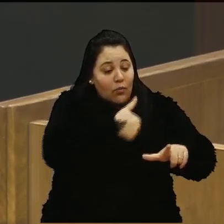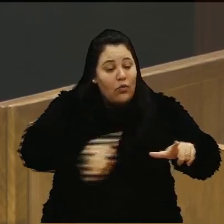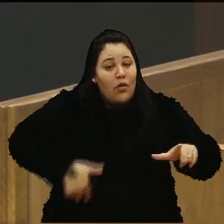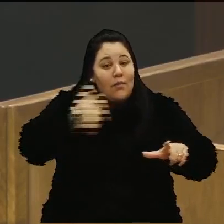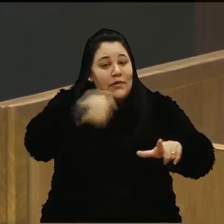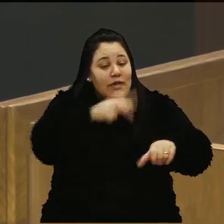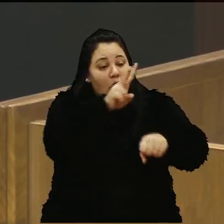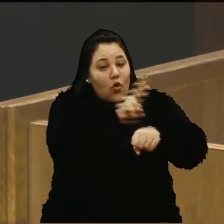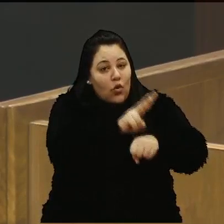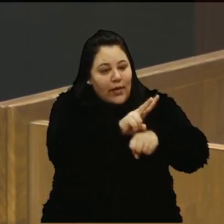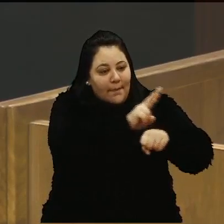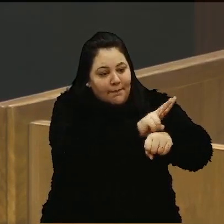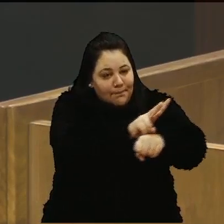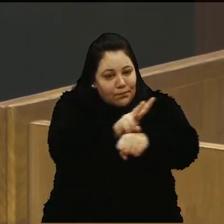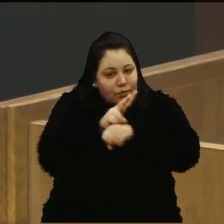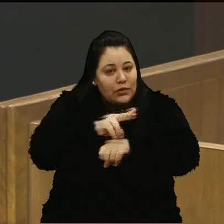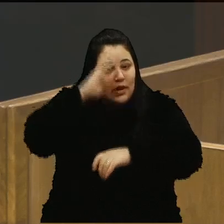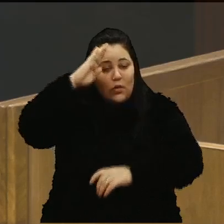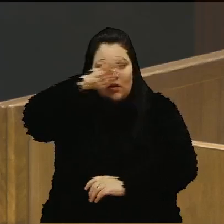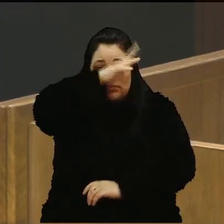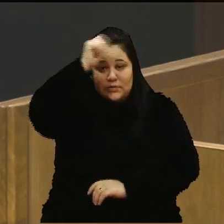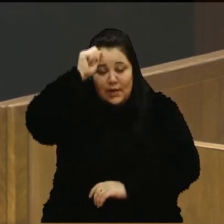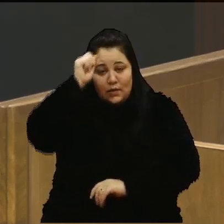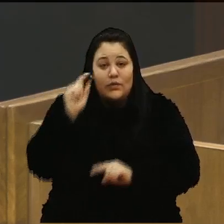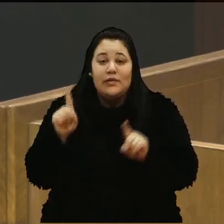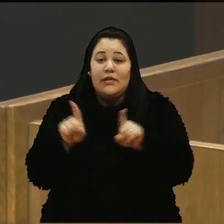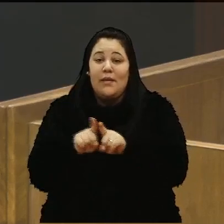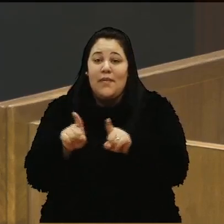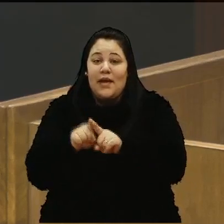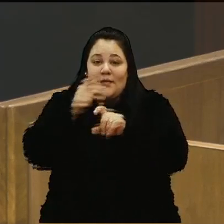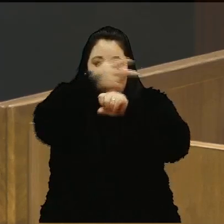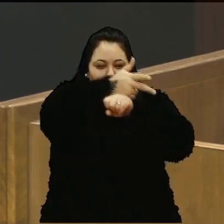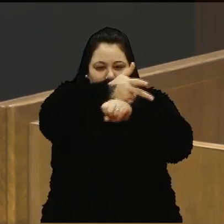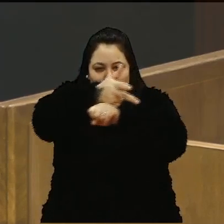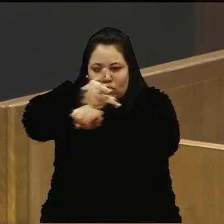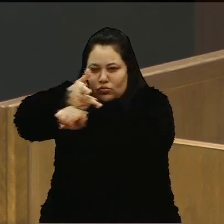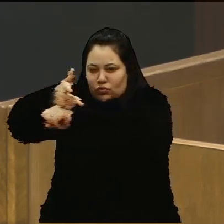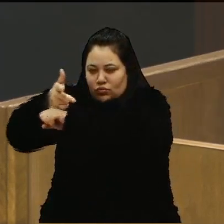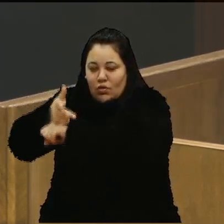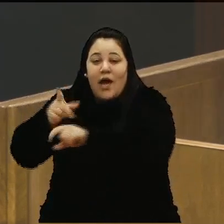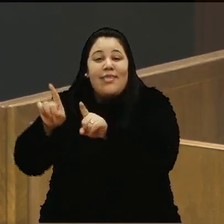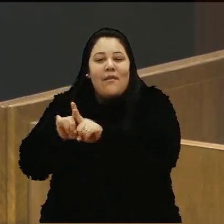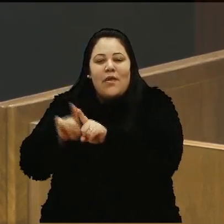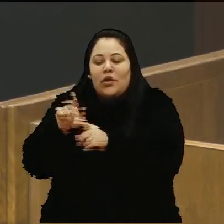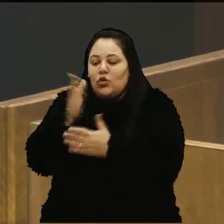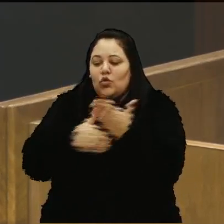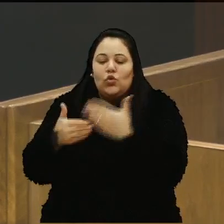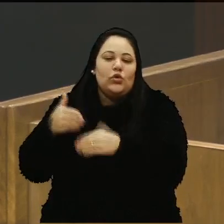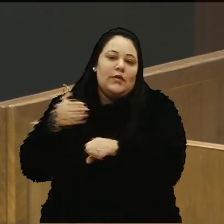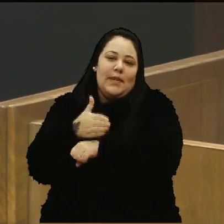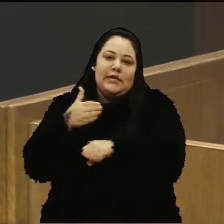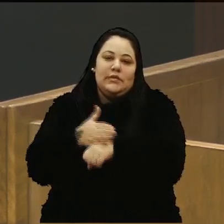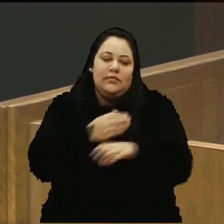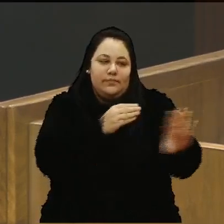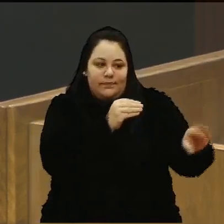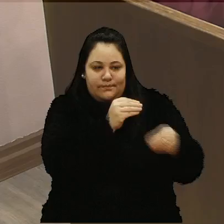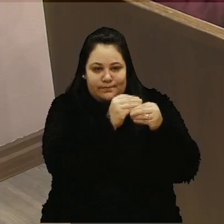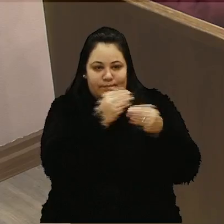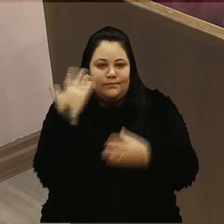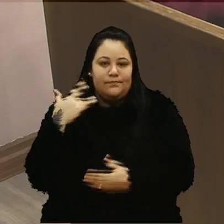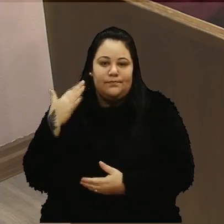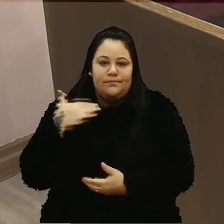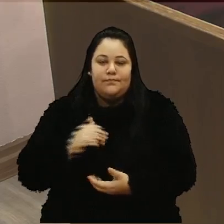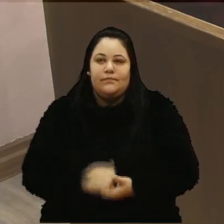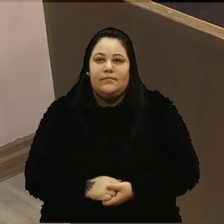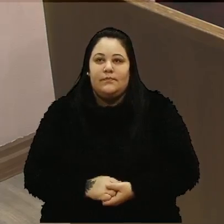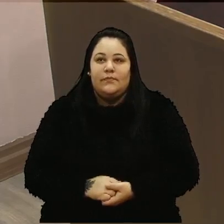cuidados e zelados pela guarda municipal. Também a questão de câmeras e tudo mais que isso envolve. Seu a parte, vereadora Andressa. Vereadora